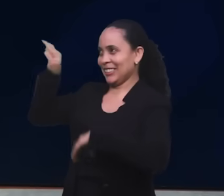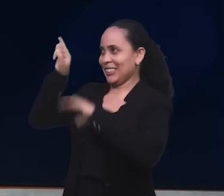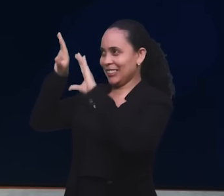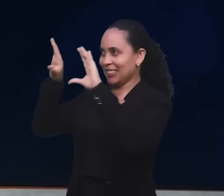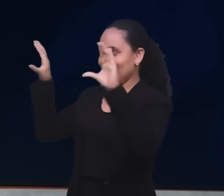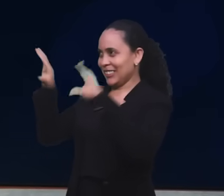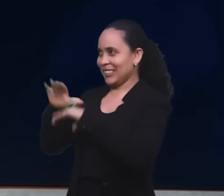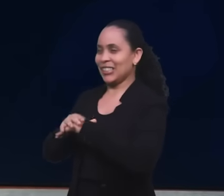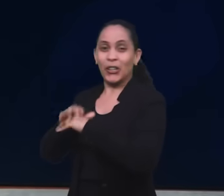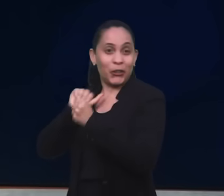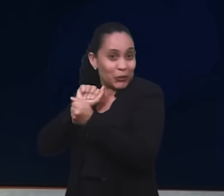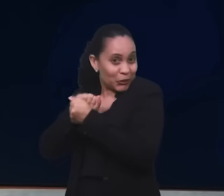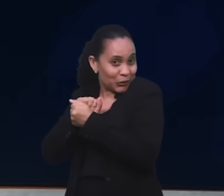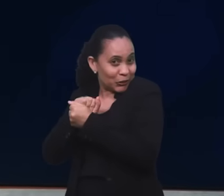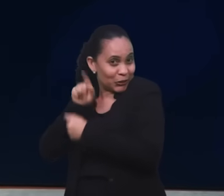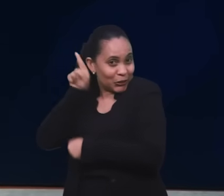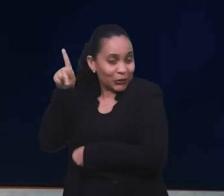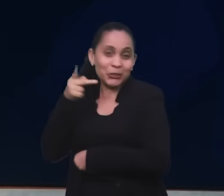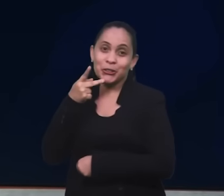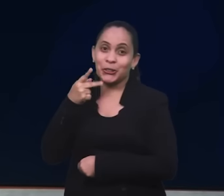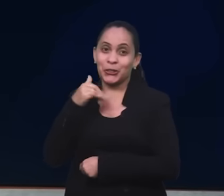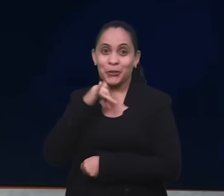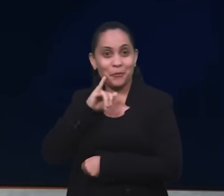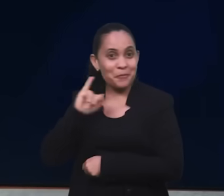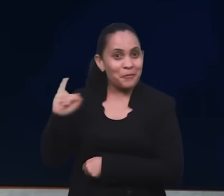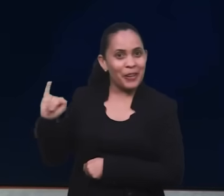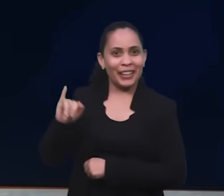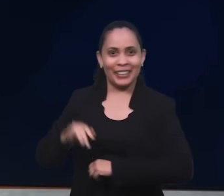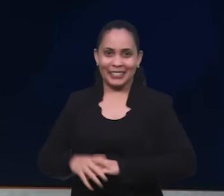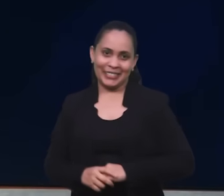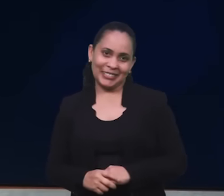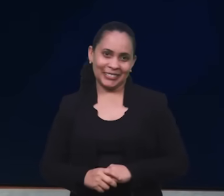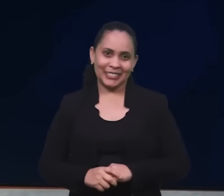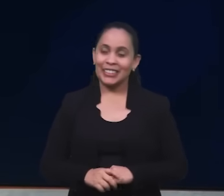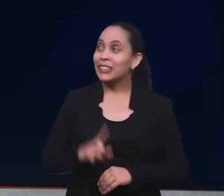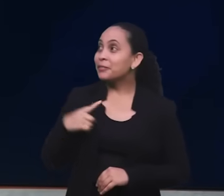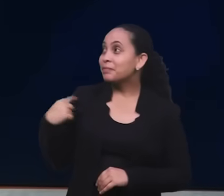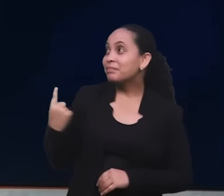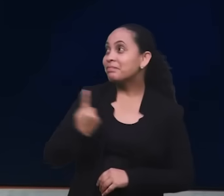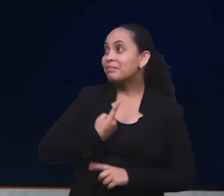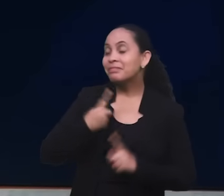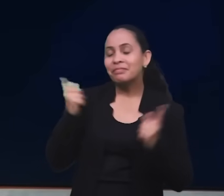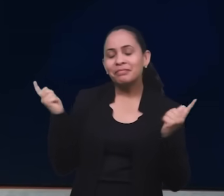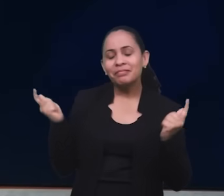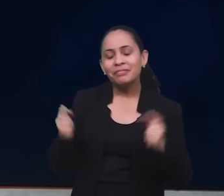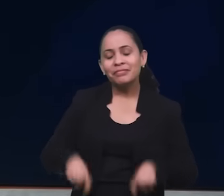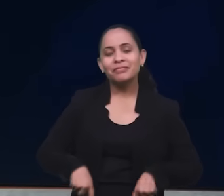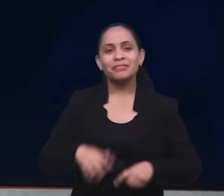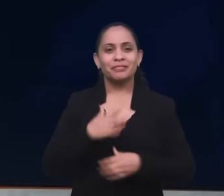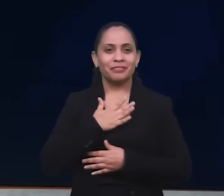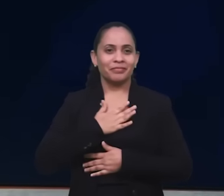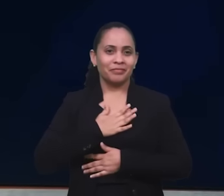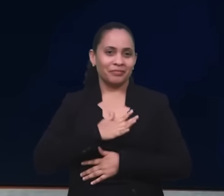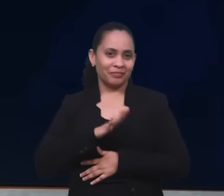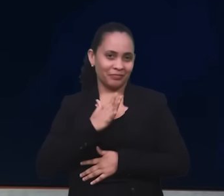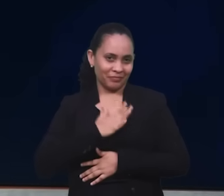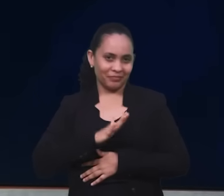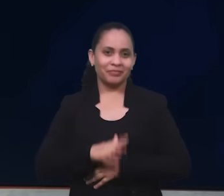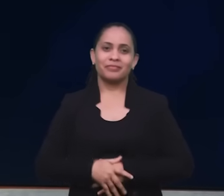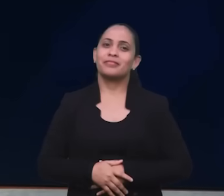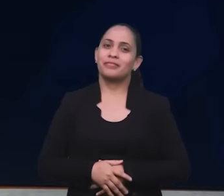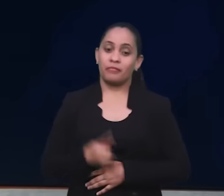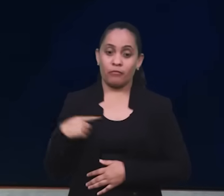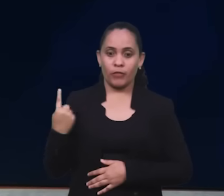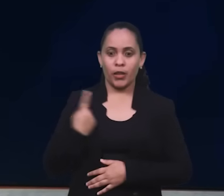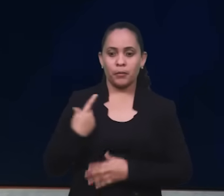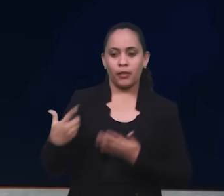no céu, junto do Pai, junto de Deus Pai, onde nós podemos descansar, onde nós